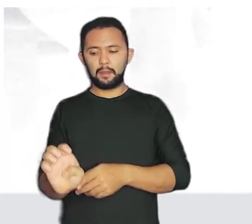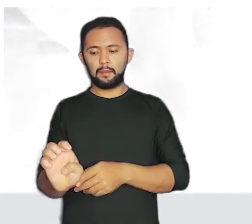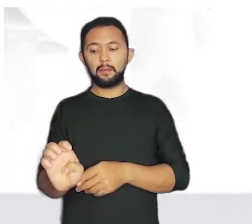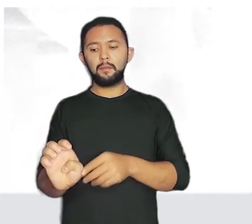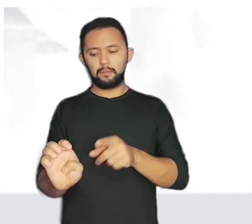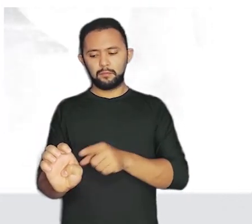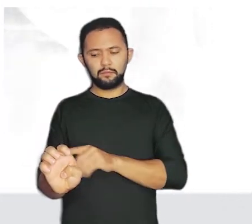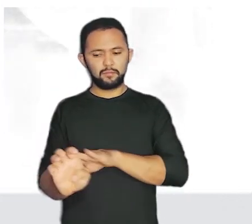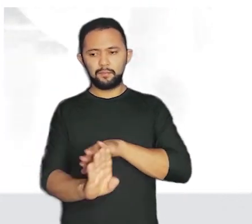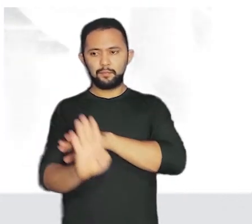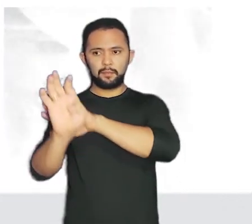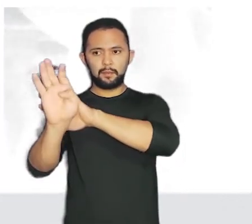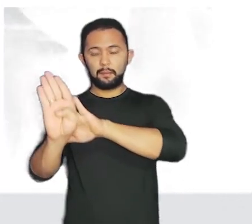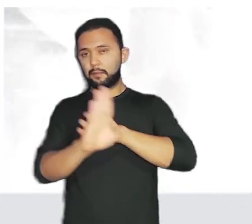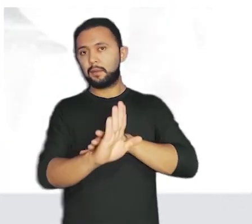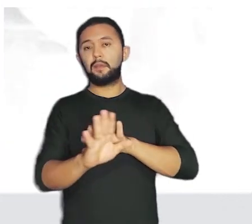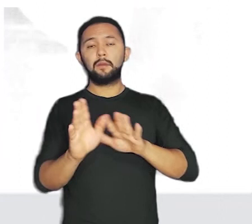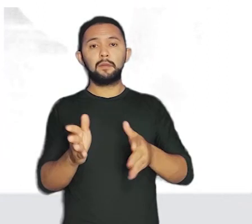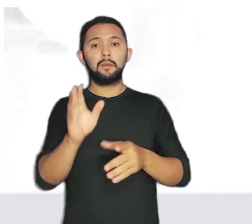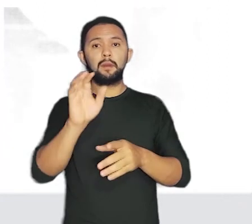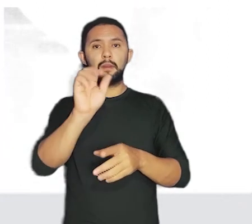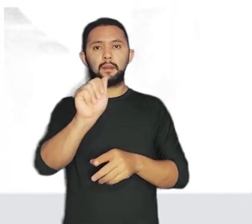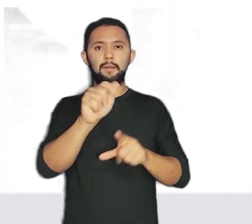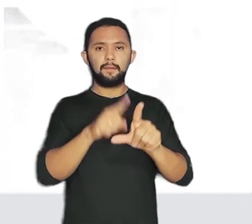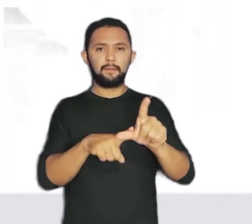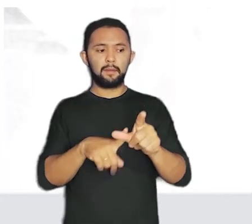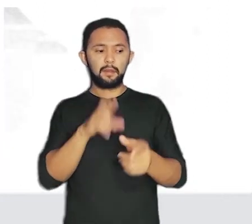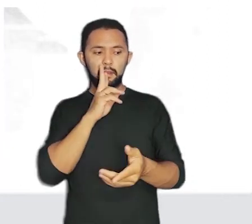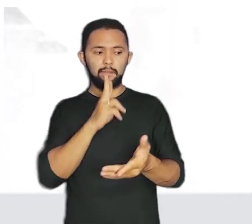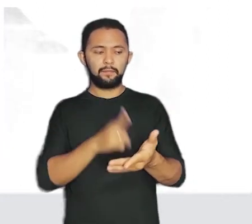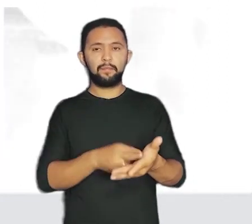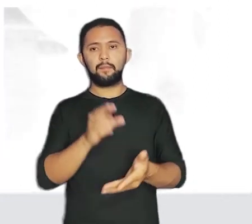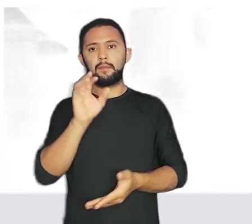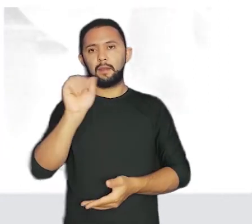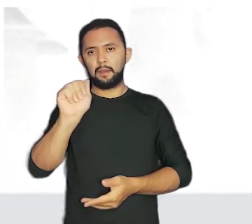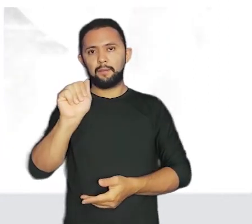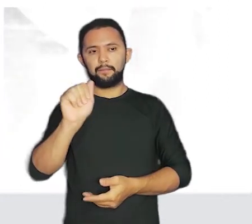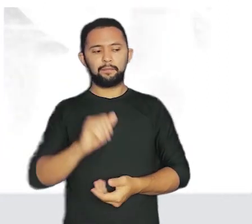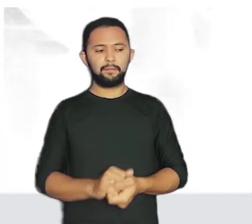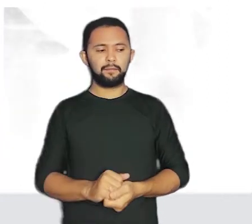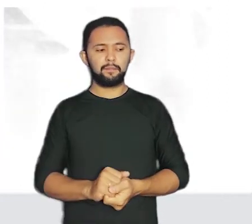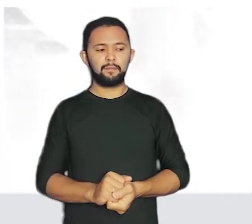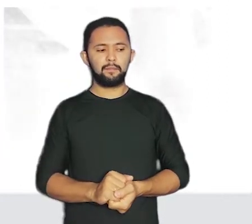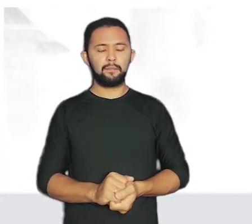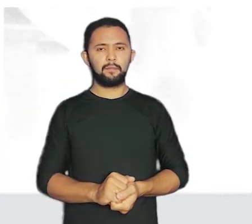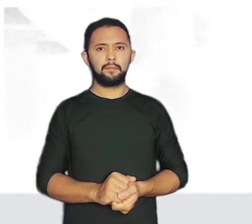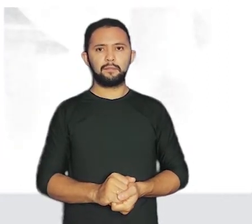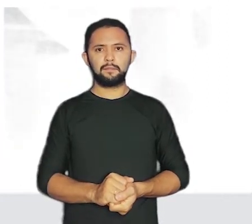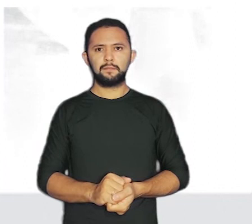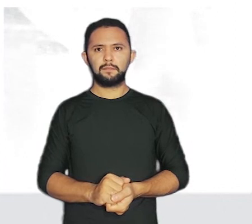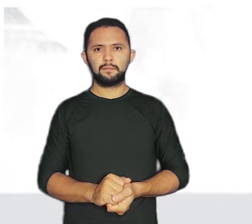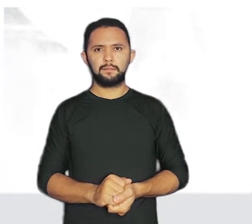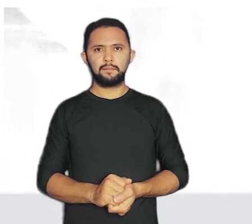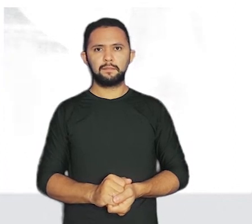apenas a alternativa A. Viu como é fácil aqui por eliminação? Então eu sei que a 2 é certa, né? Se eu tivesse em dúvida, eu sei agora que a 2 ela